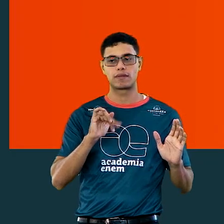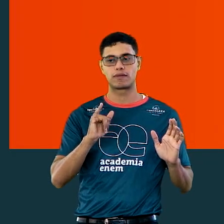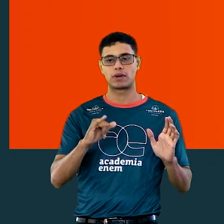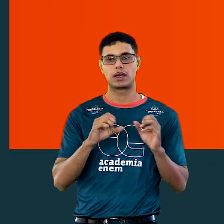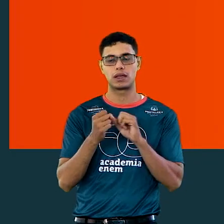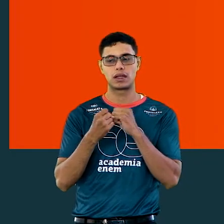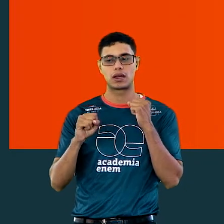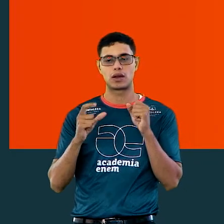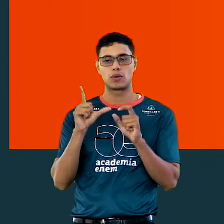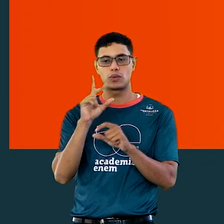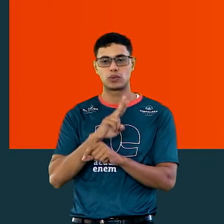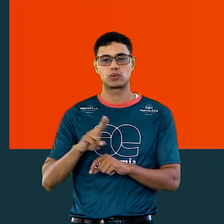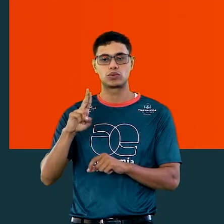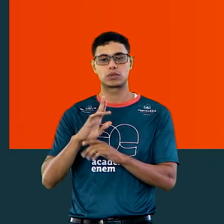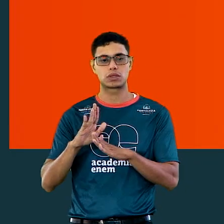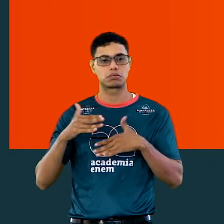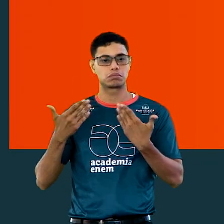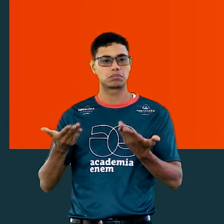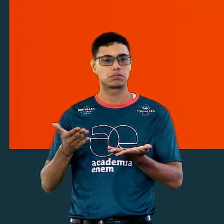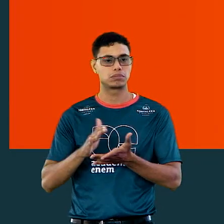ele vai mexer?